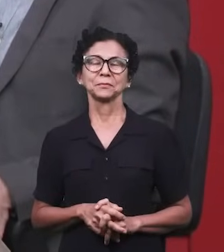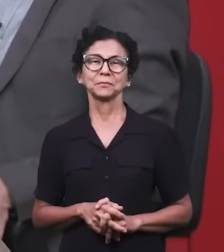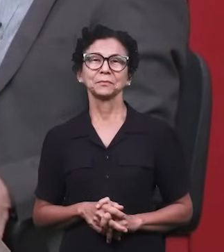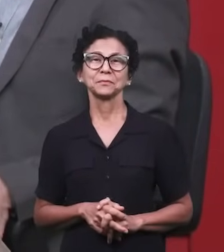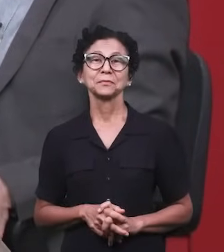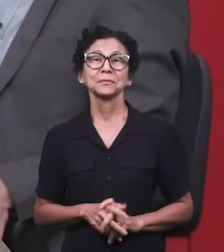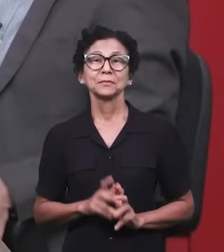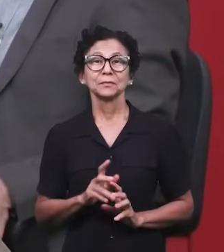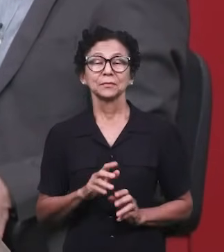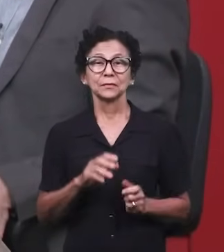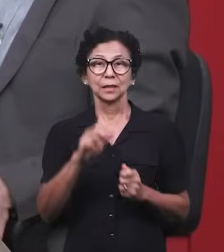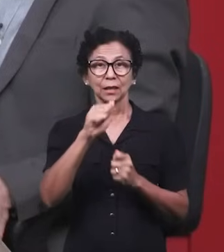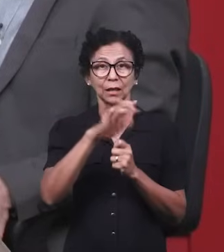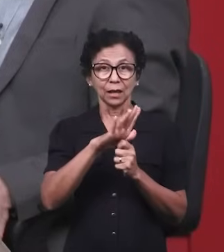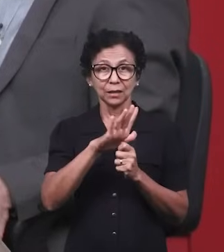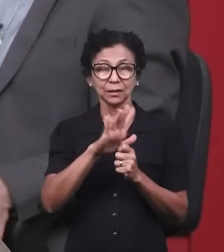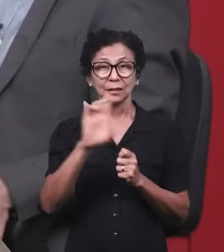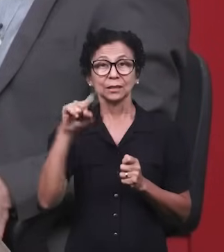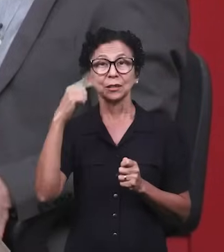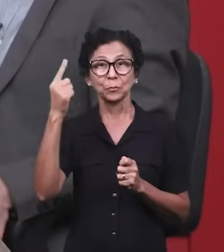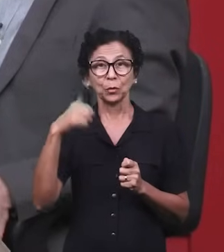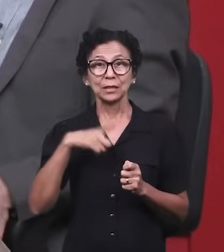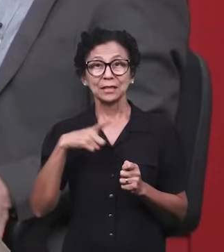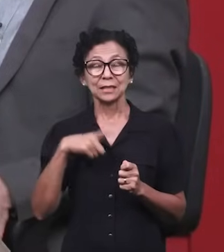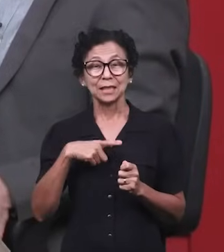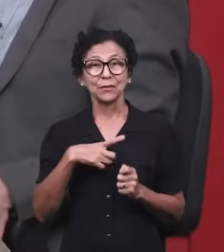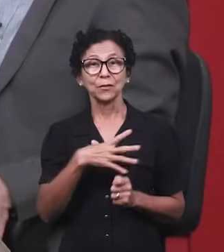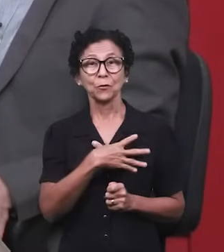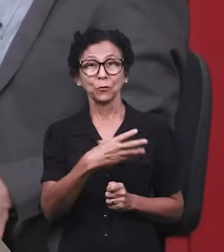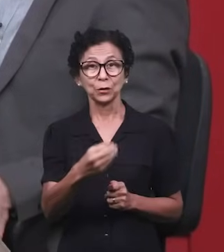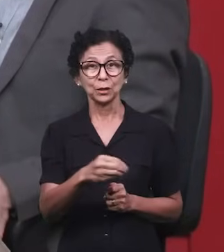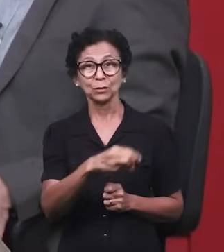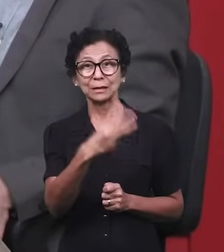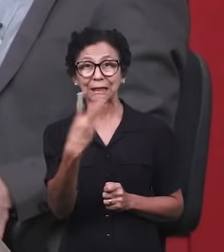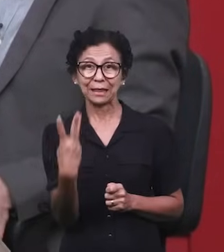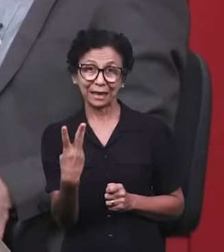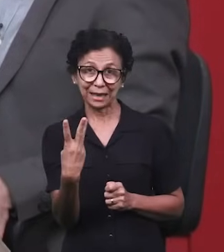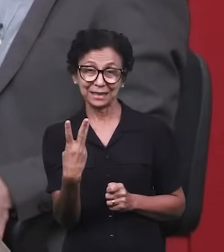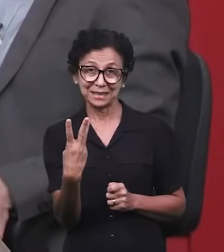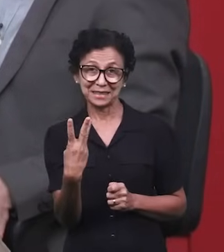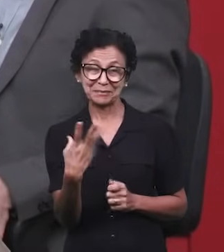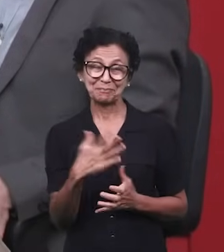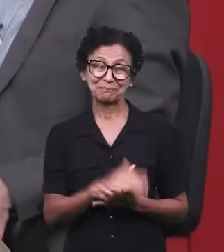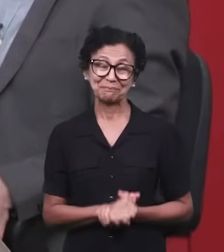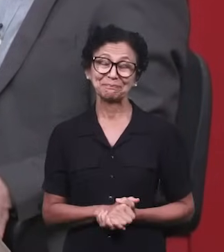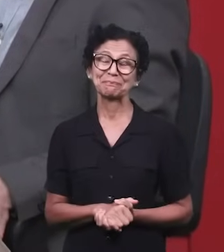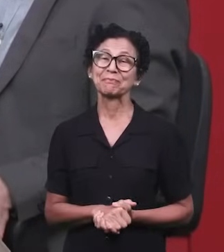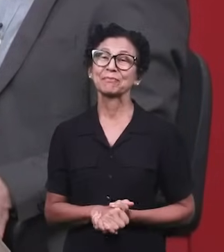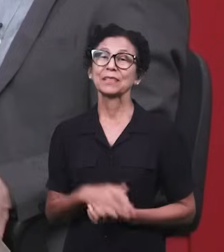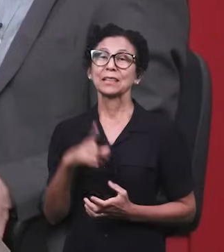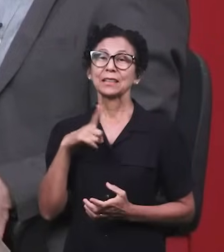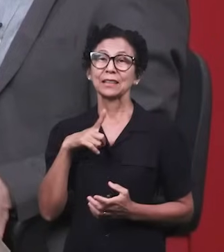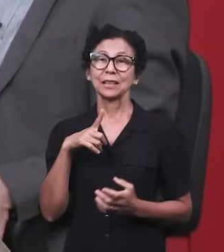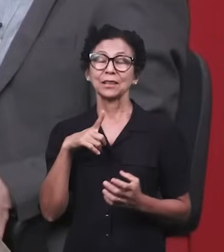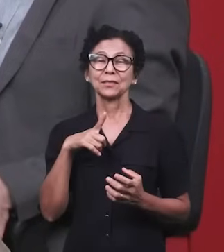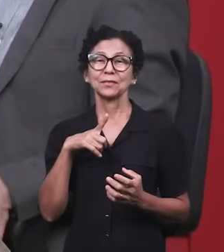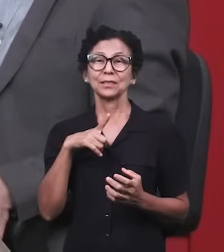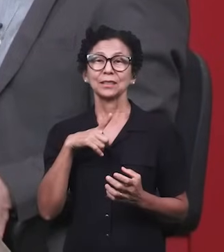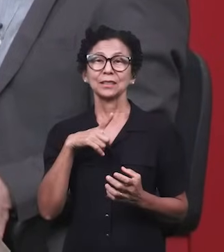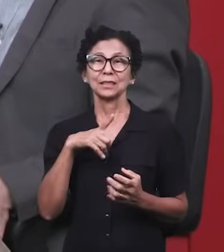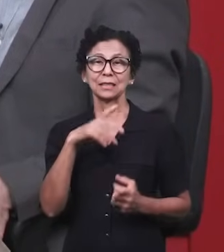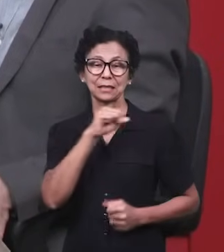mais 3 filhos e 2 filhas. O Senhor sempre dá mais do que quando exige a